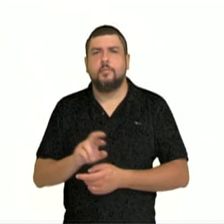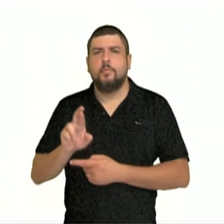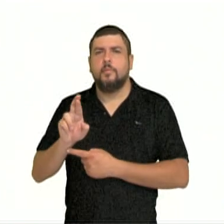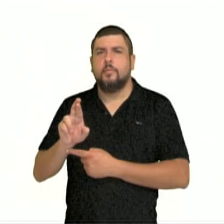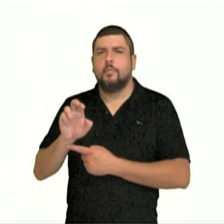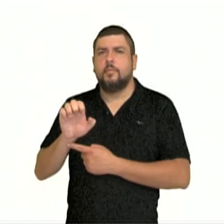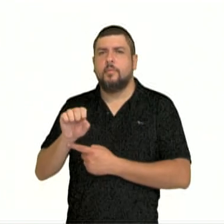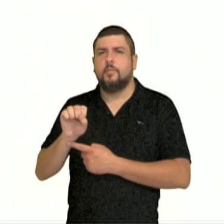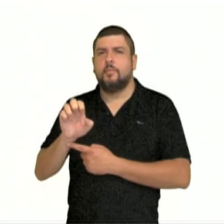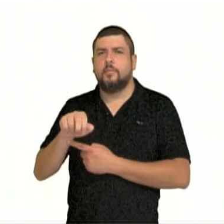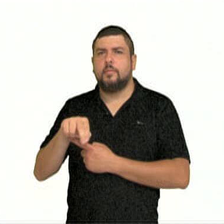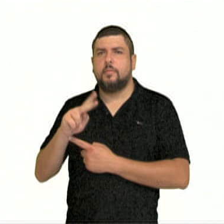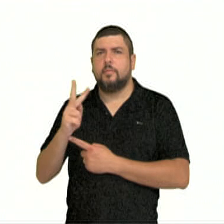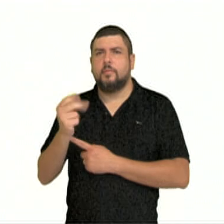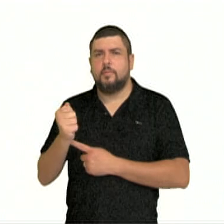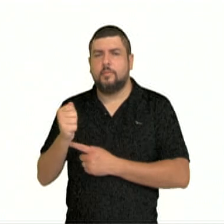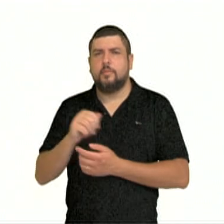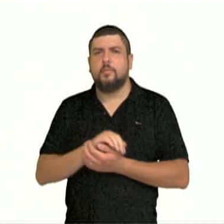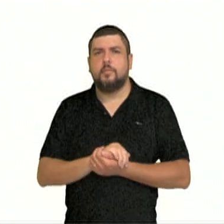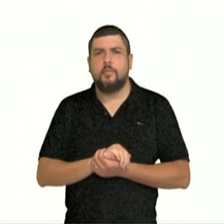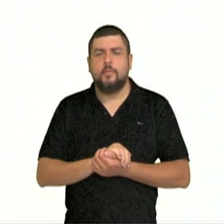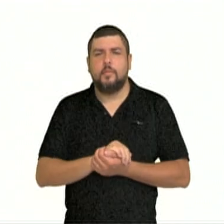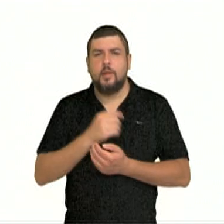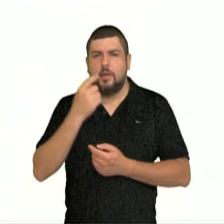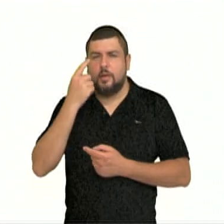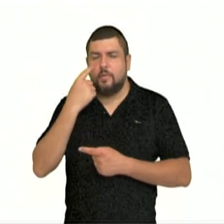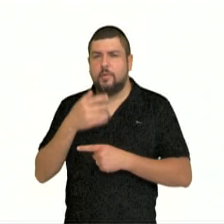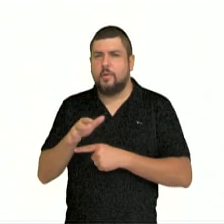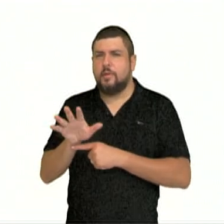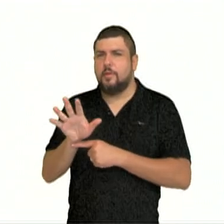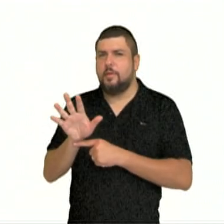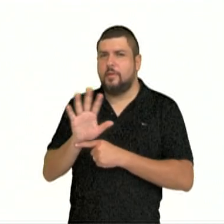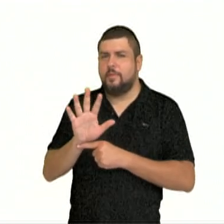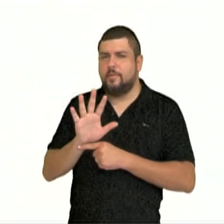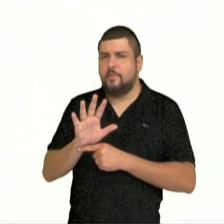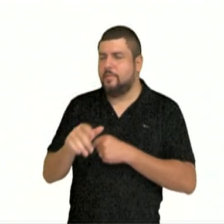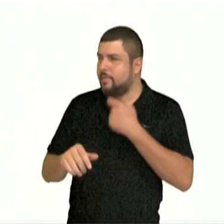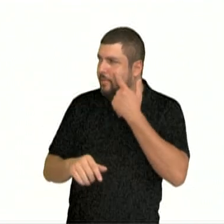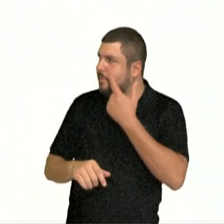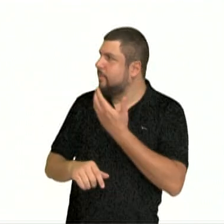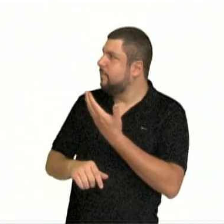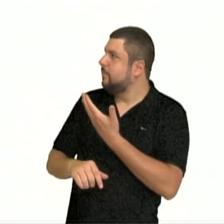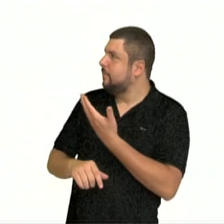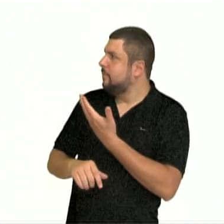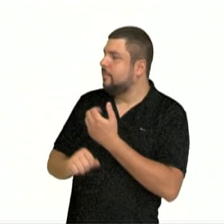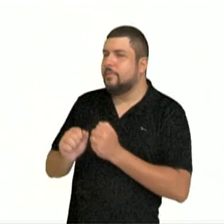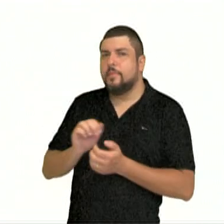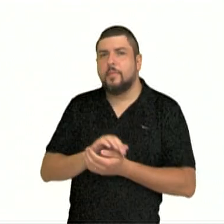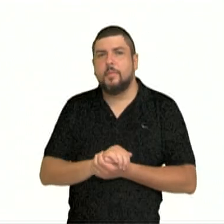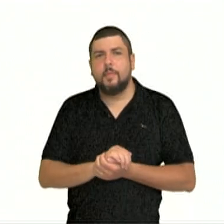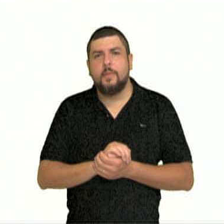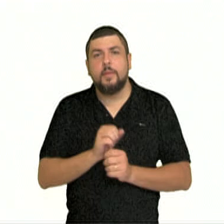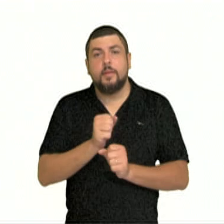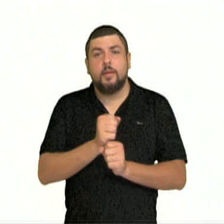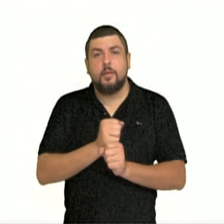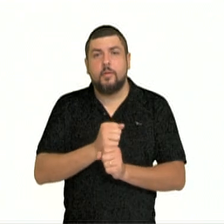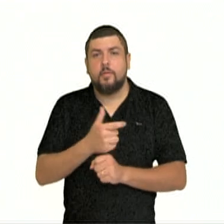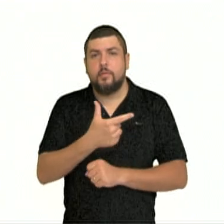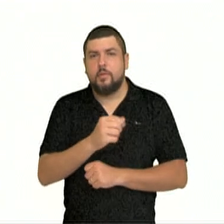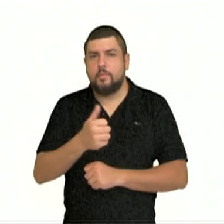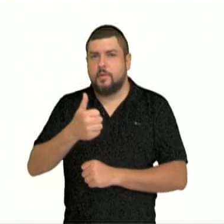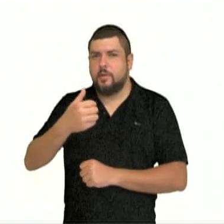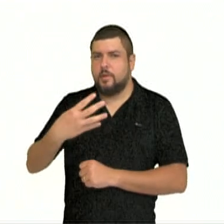professora colocou aqui, ó, The First Grader, da direção de Justin Chadwick, do ano 2014. Então, uma lição de